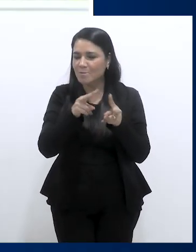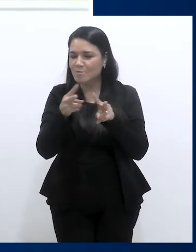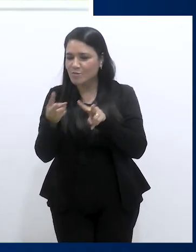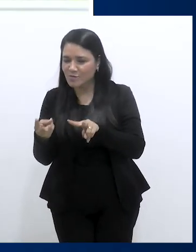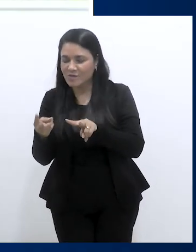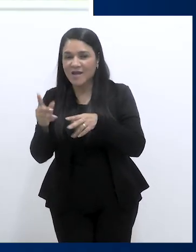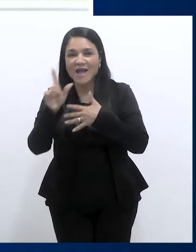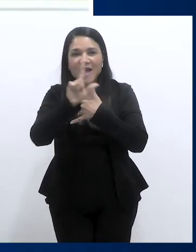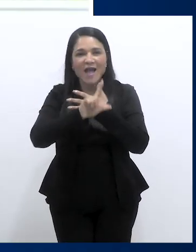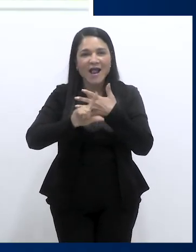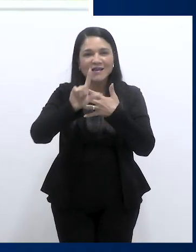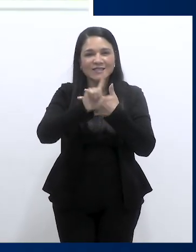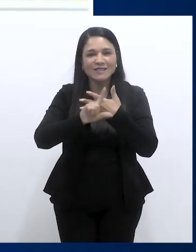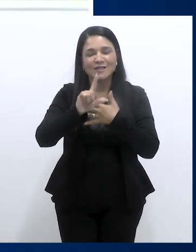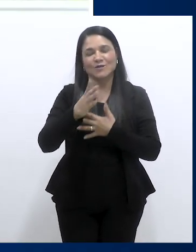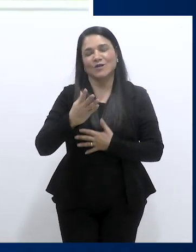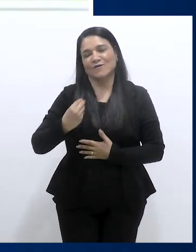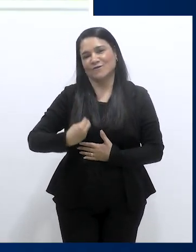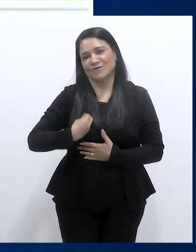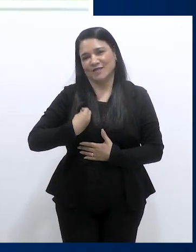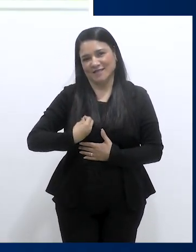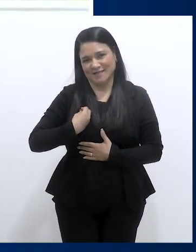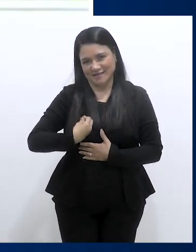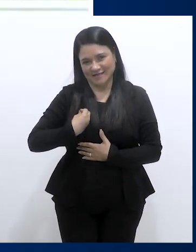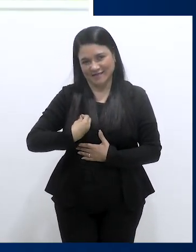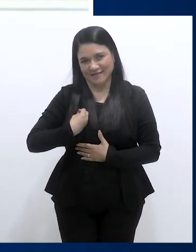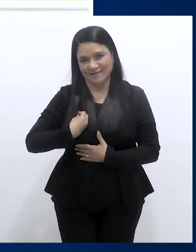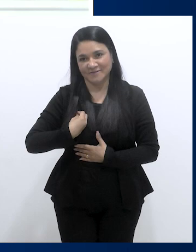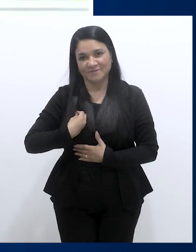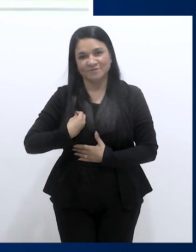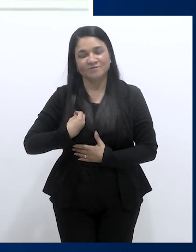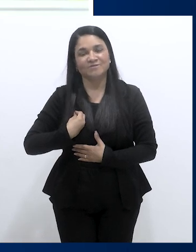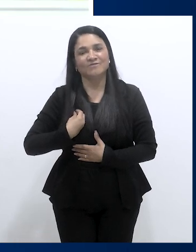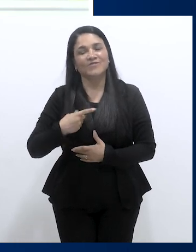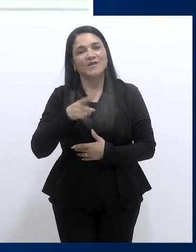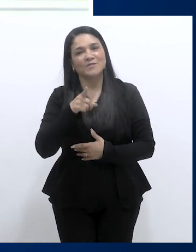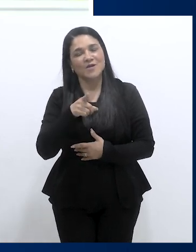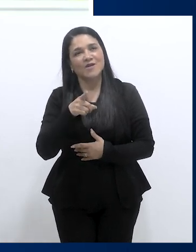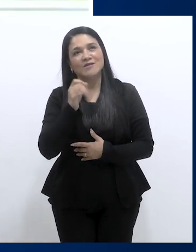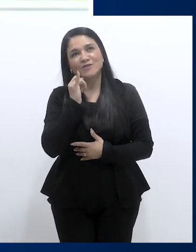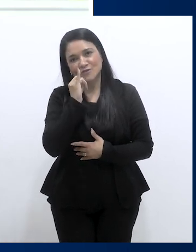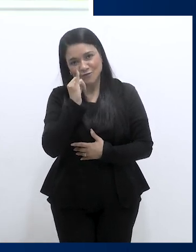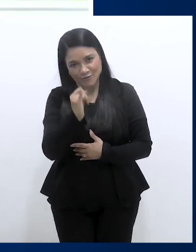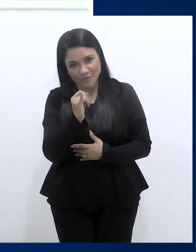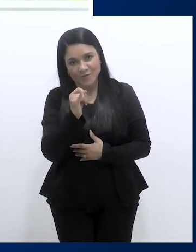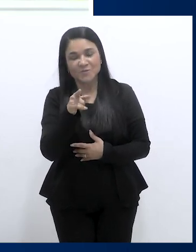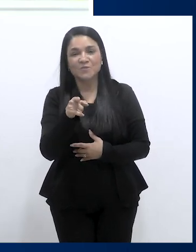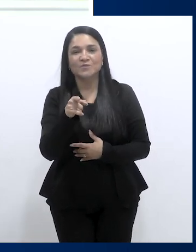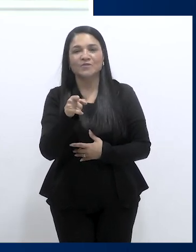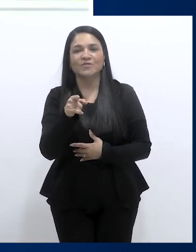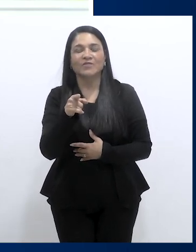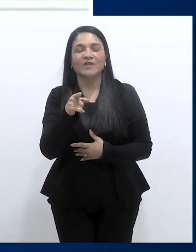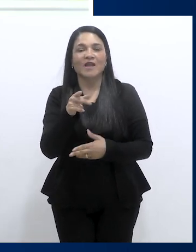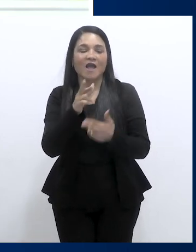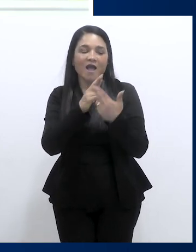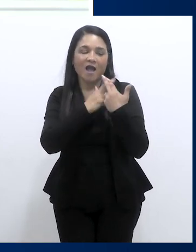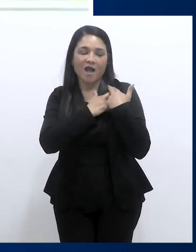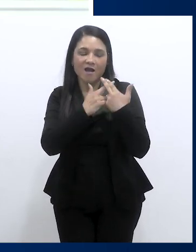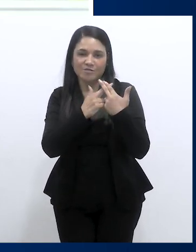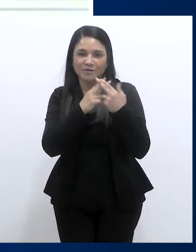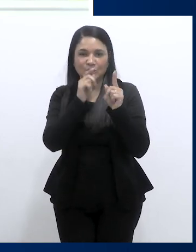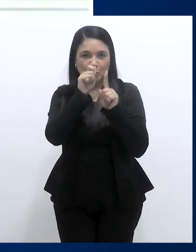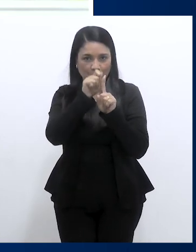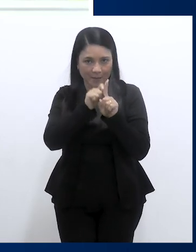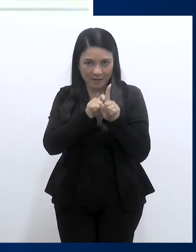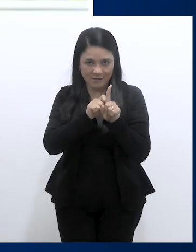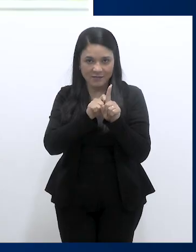né, da literatura para a vida, né. Então, só para te colocar, a anfitriã do